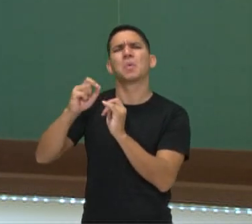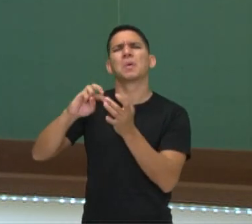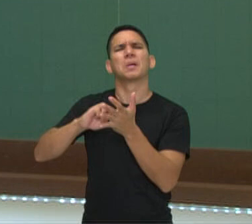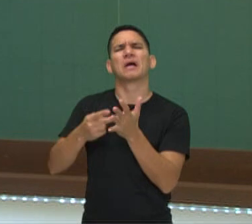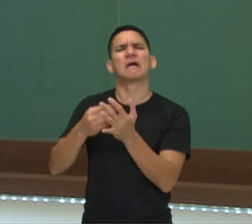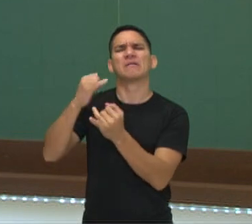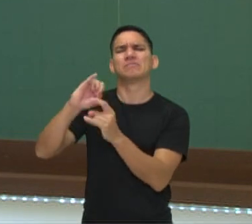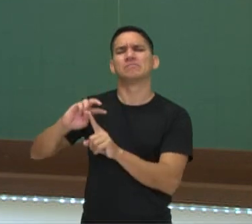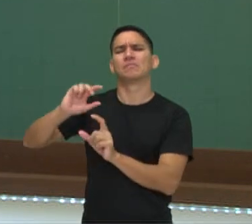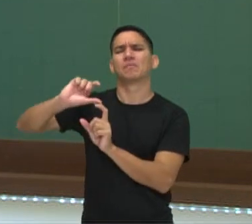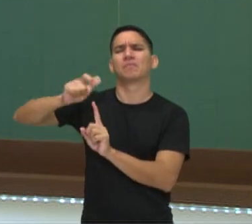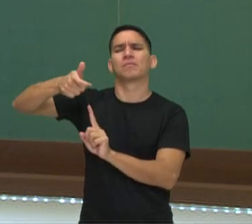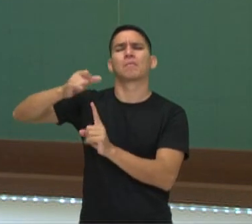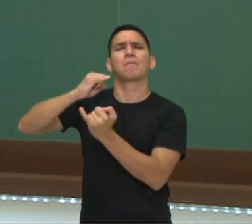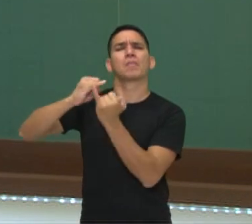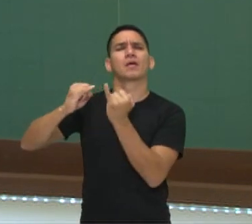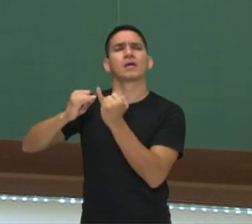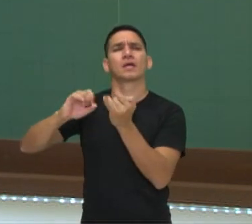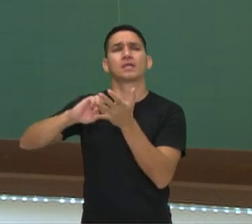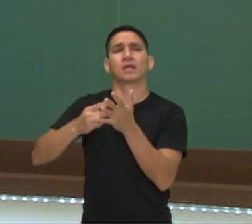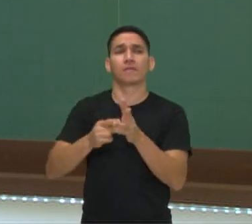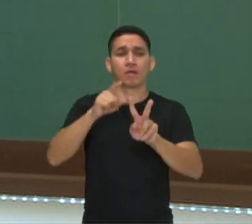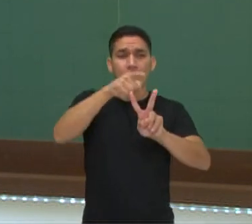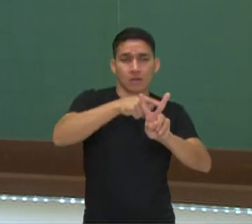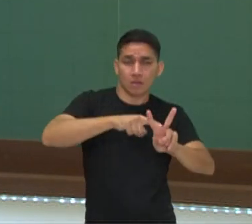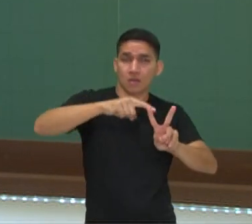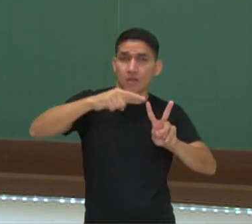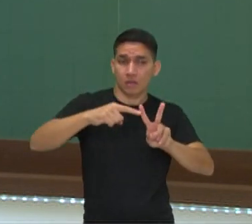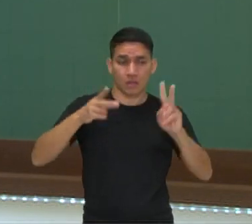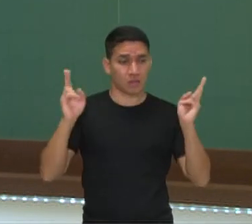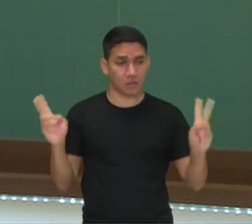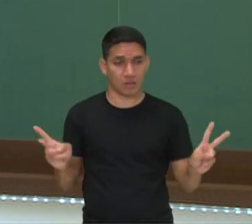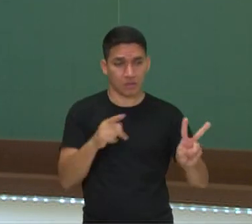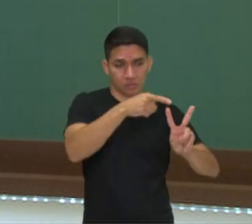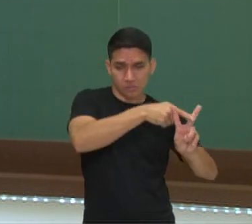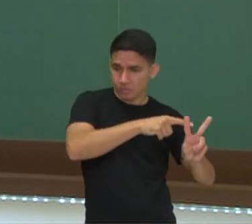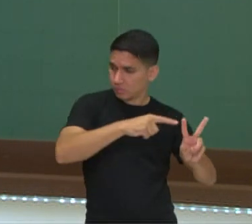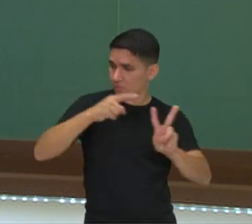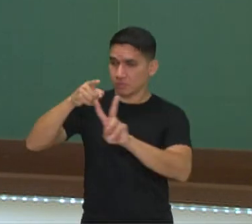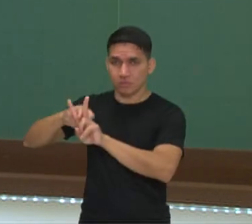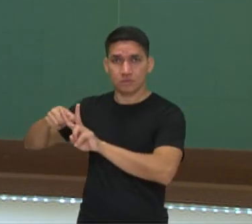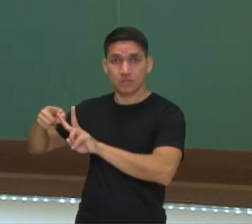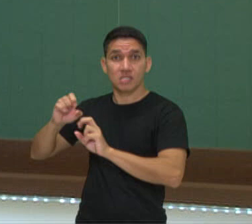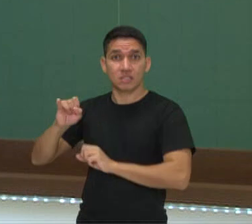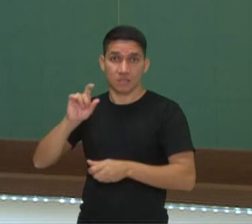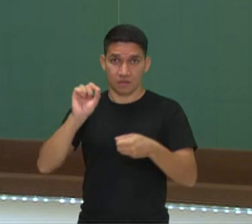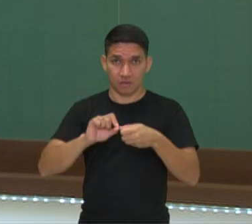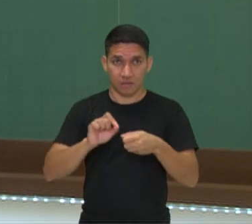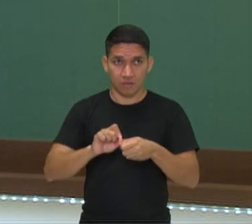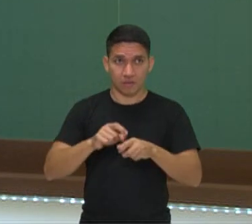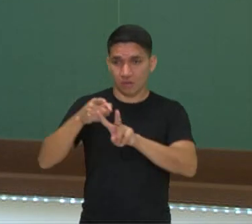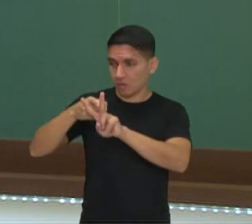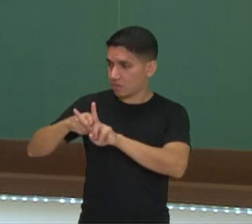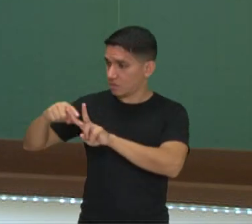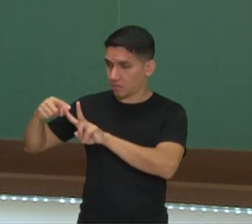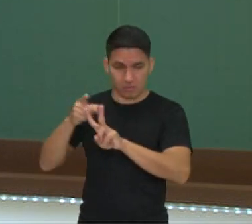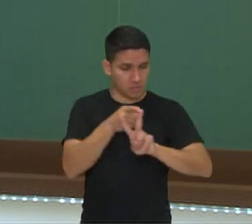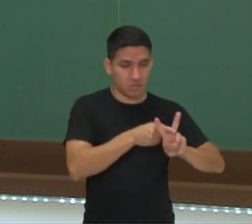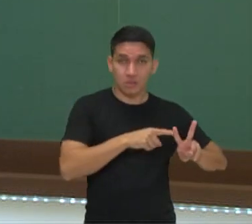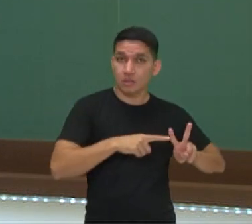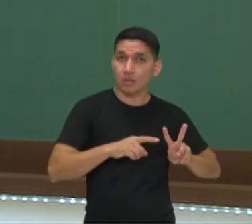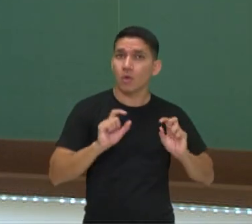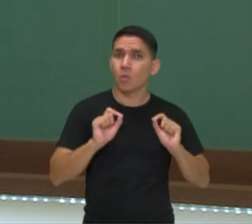a meio? É você extrair a raiz quadrada dos dois lados. Se você extrair a raiz quadrada desse lado, a raiz quadrada